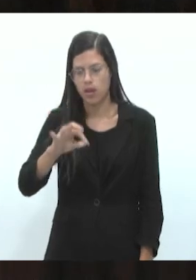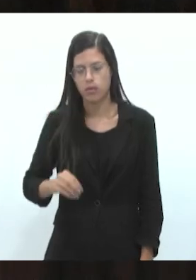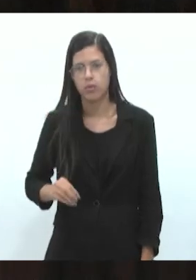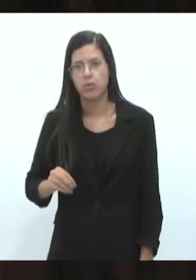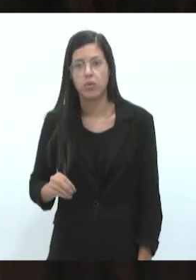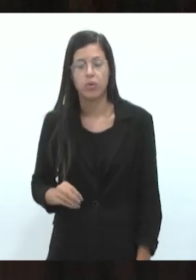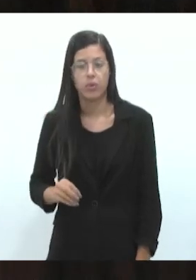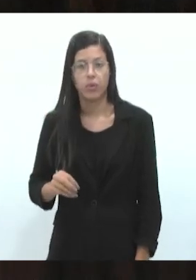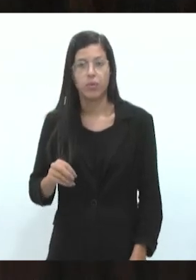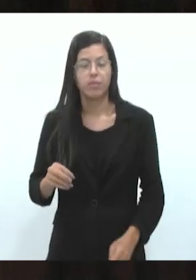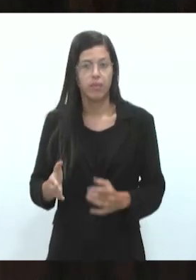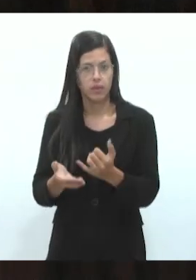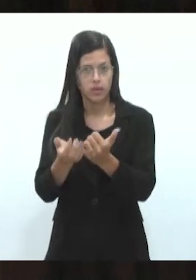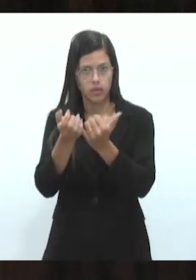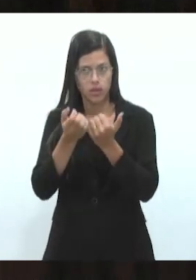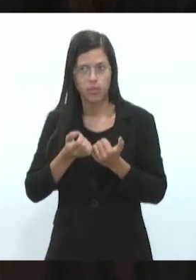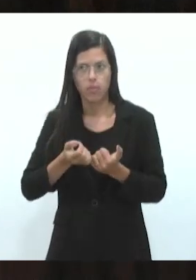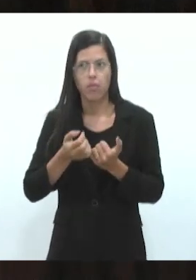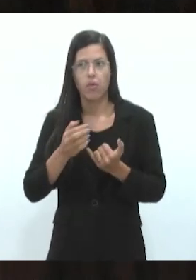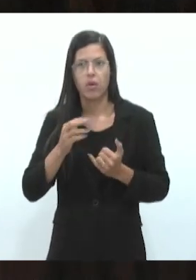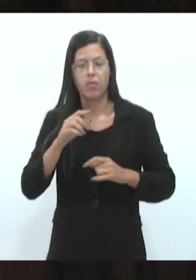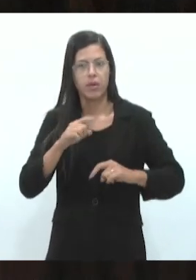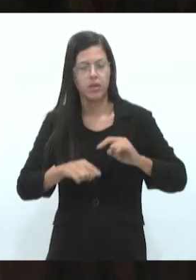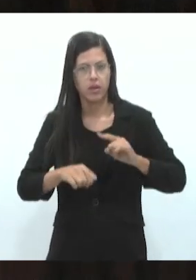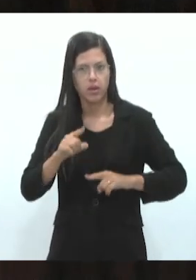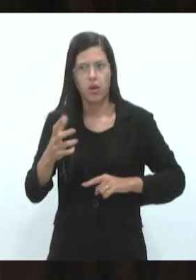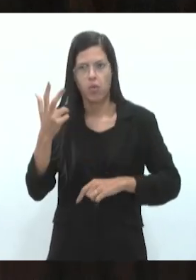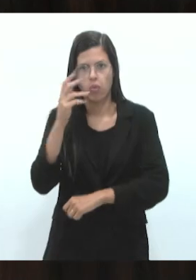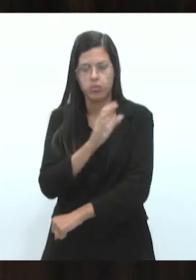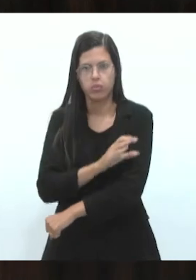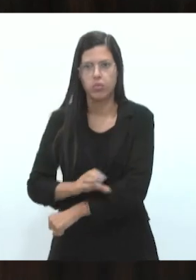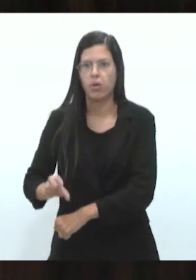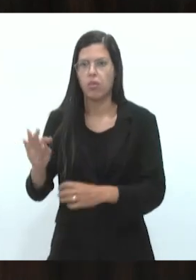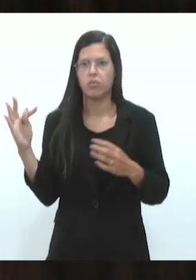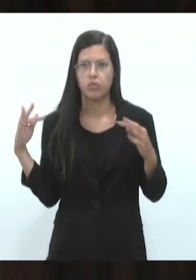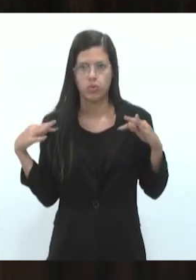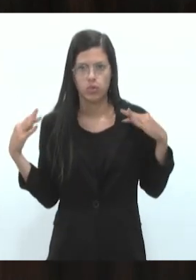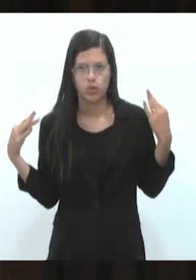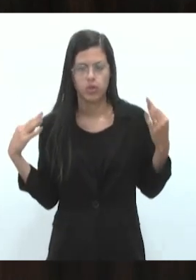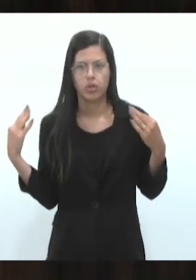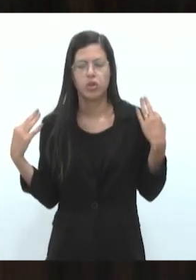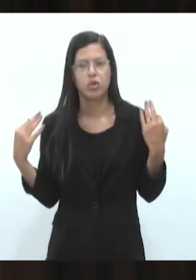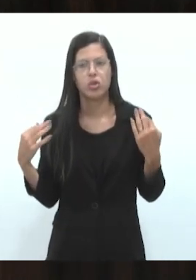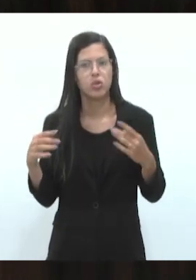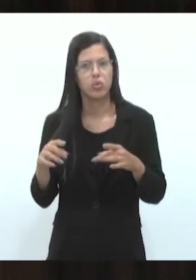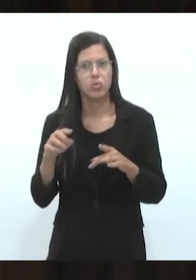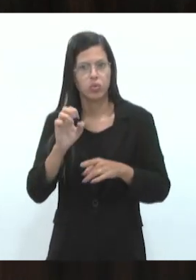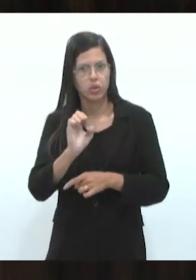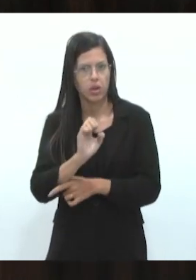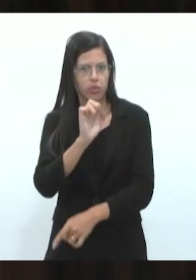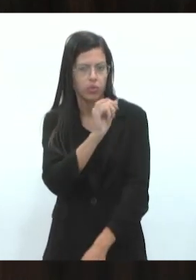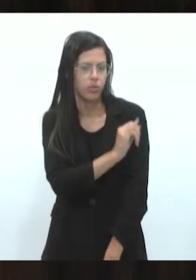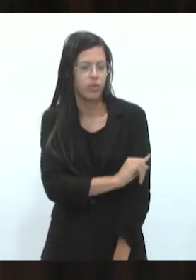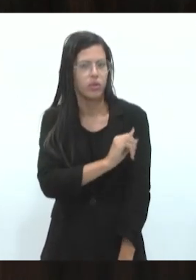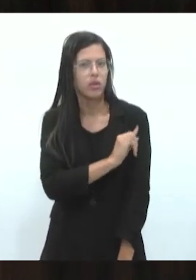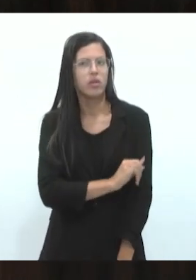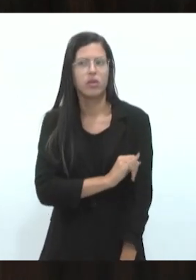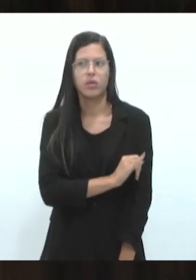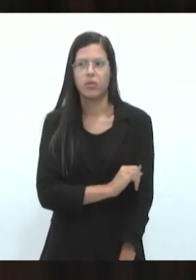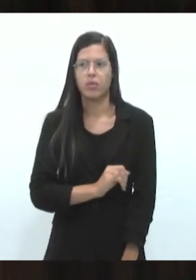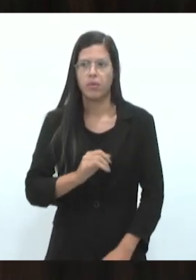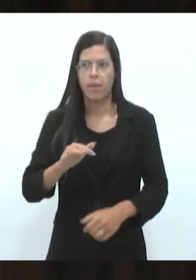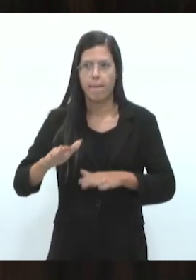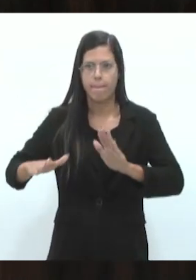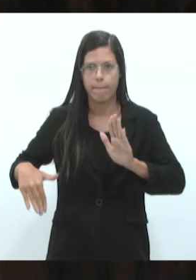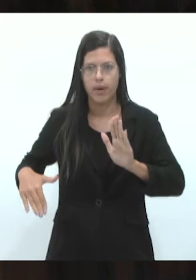que declara como patrimônio material, cultural, turístico e paisagístico do Estado do Rio de Janeiro a Praia